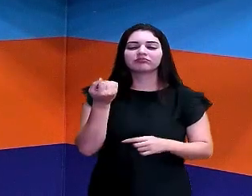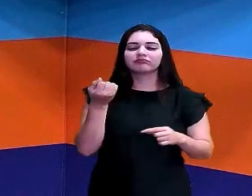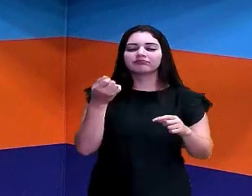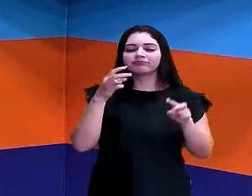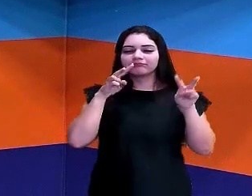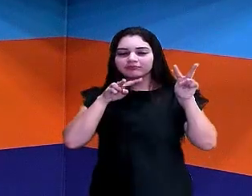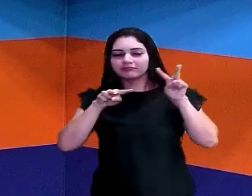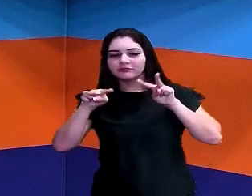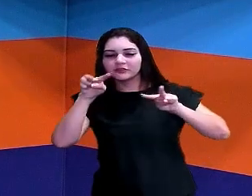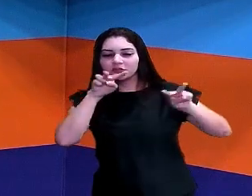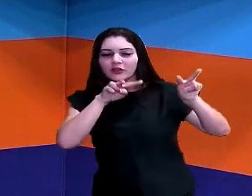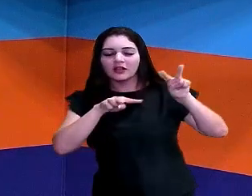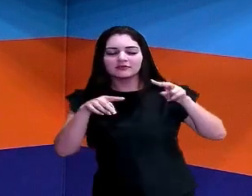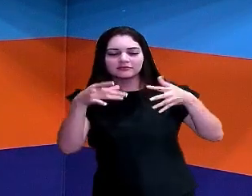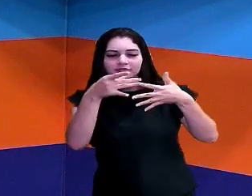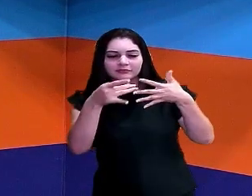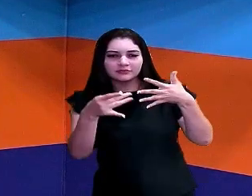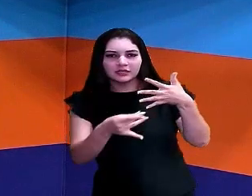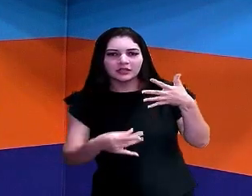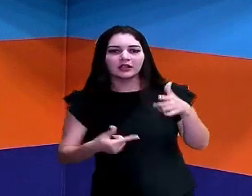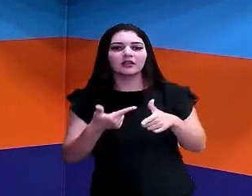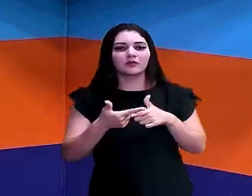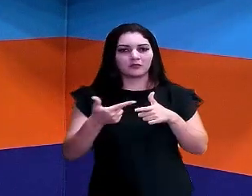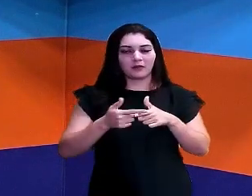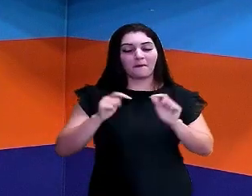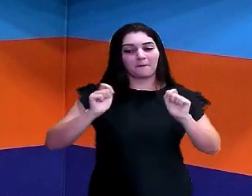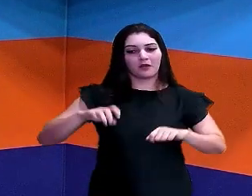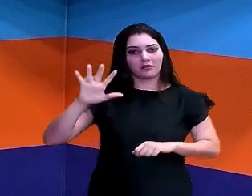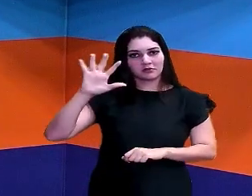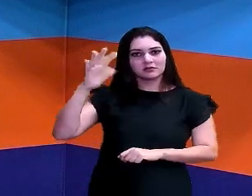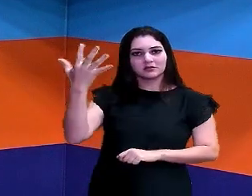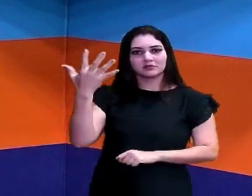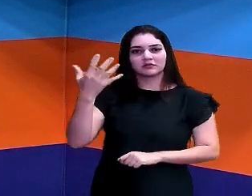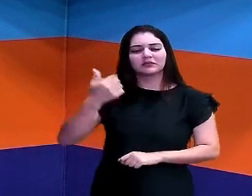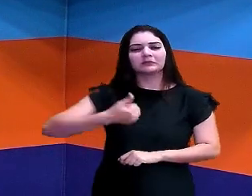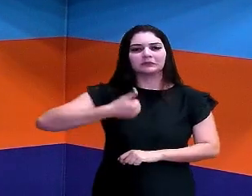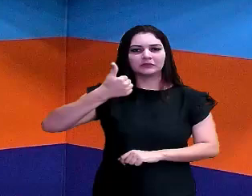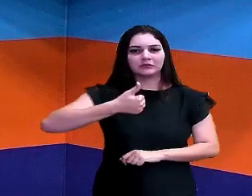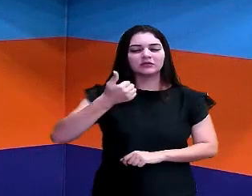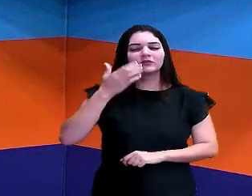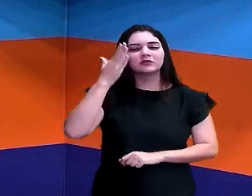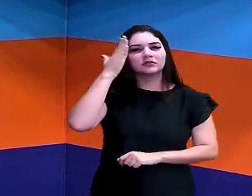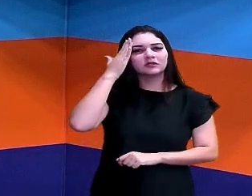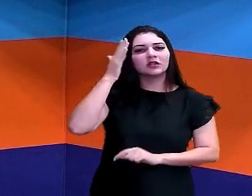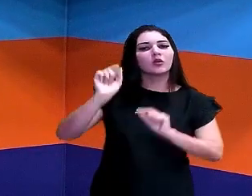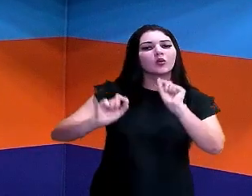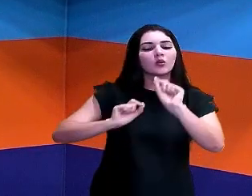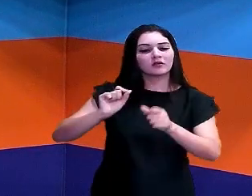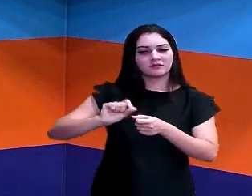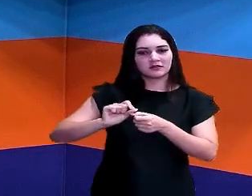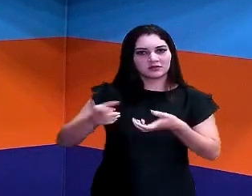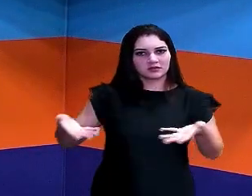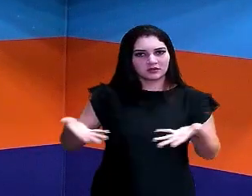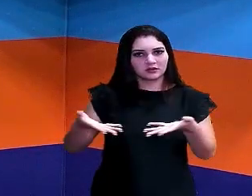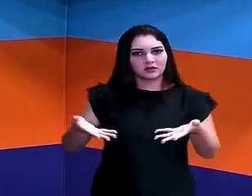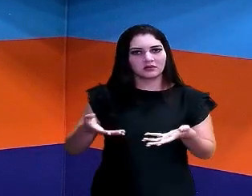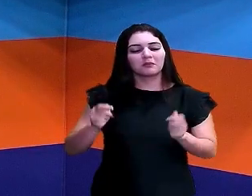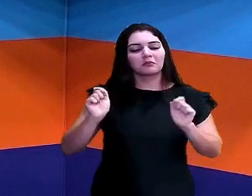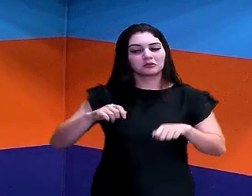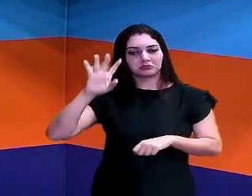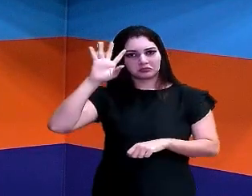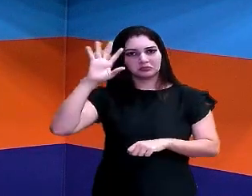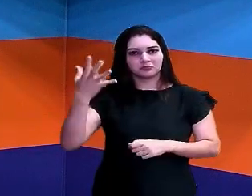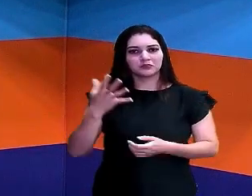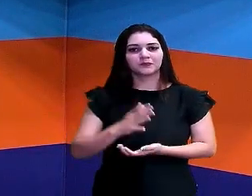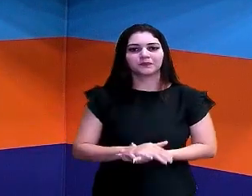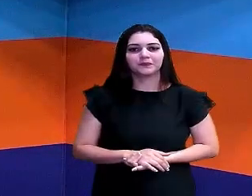bem direitinho, detalhadamente o problema para poder resolver. Mas vamos primeiramente compreender o que a gente vai fazer aqui para poder resolver?